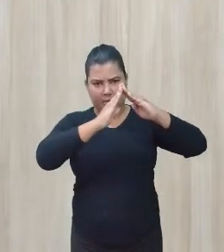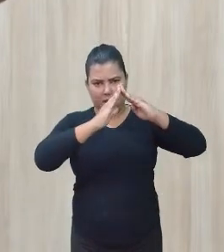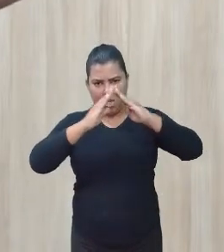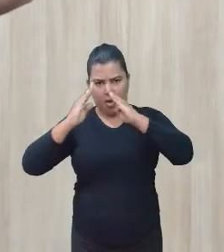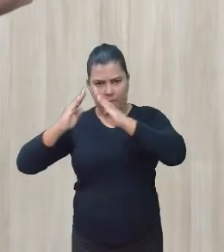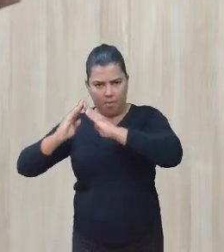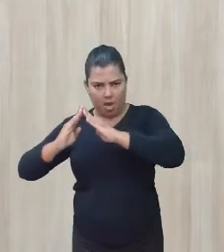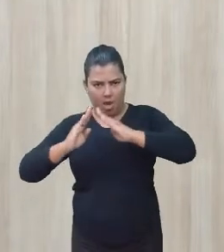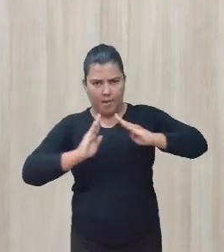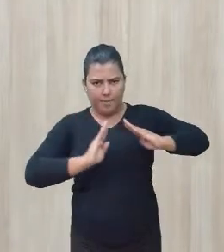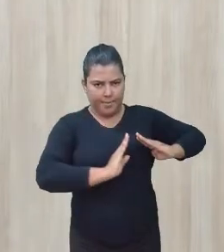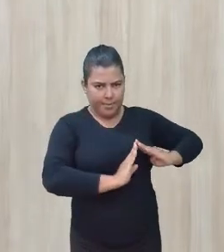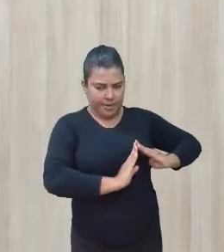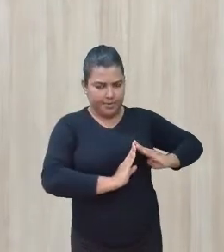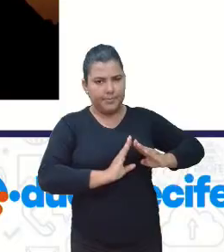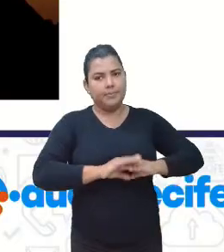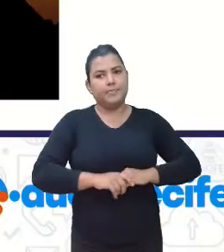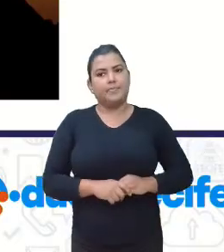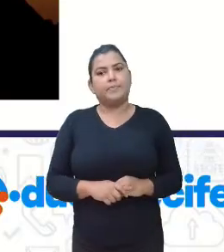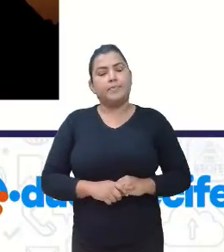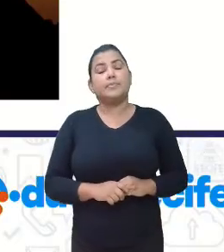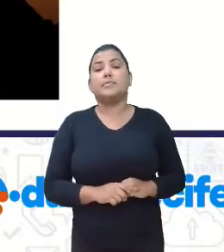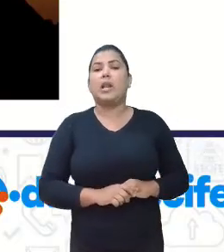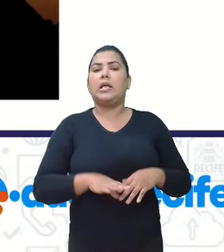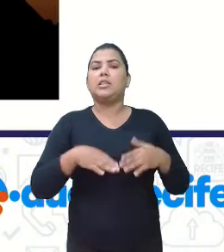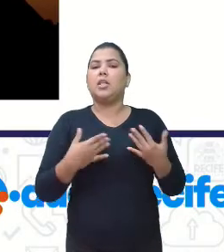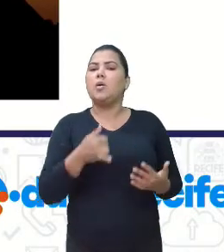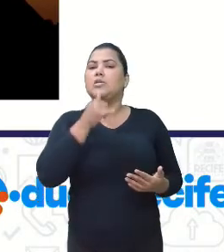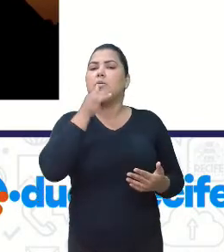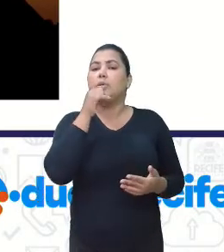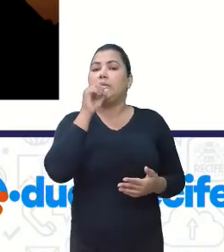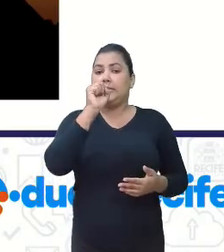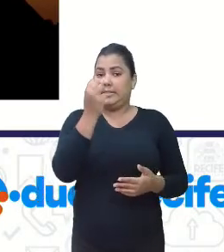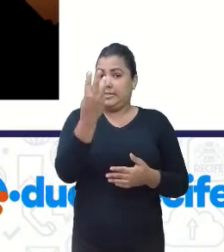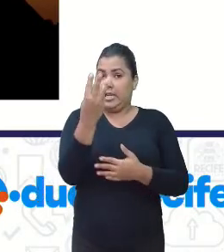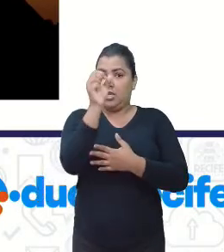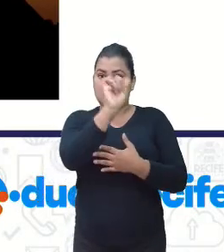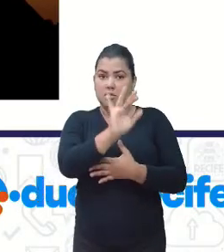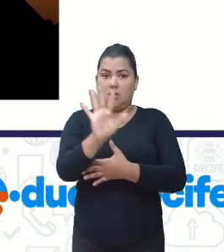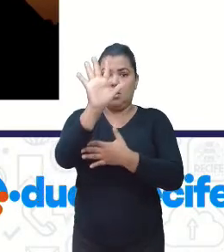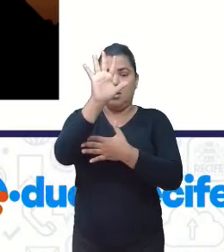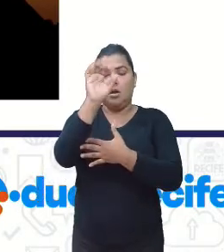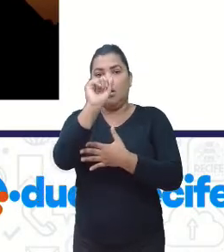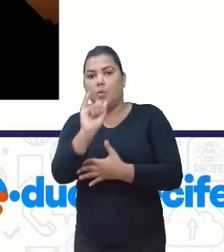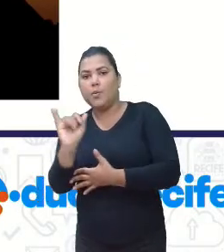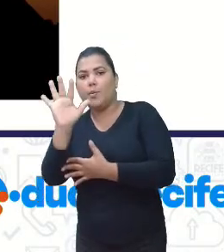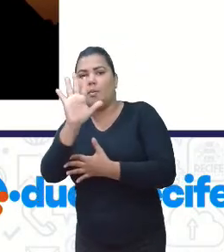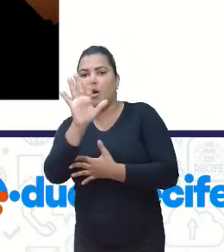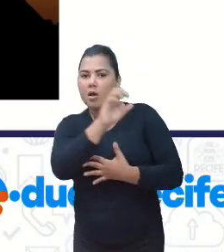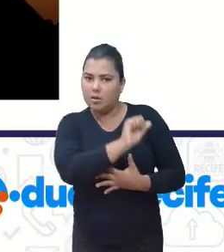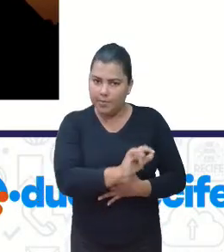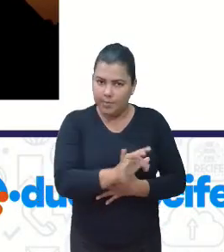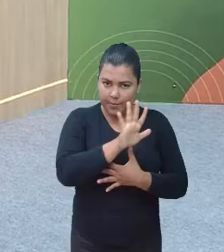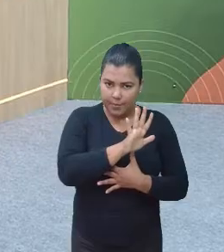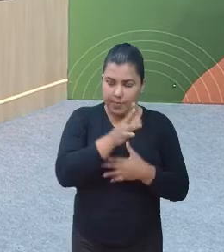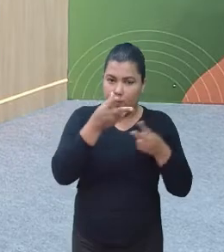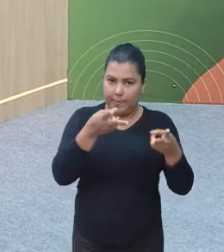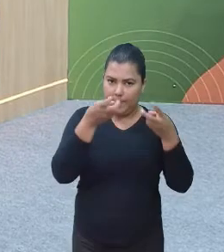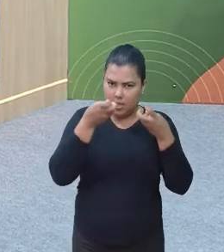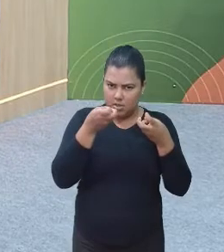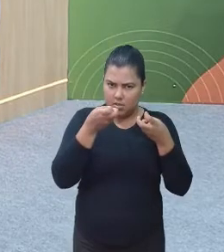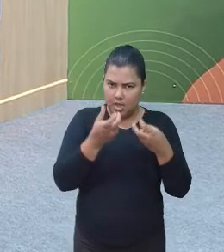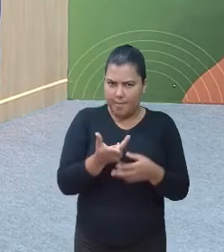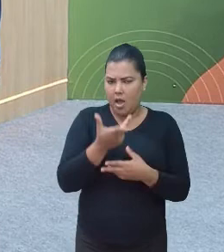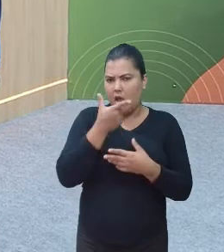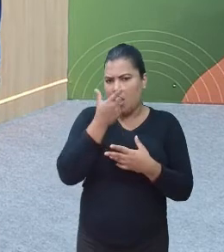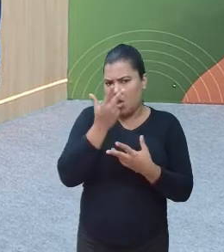Vamos analisar aqui também. Então, quando eu tenho essas três imagens, observe que, da mesma forma que eu tive com a do garoto, eu tenho